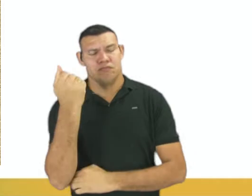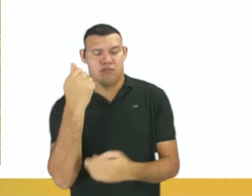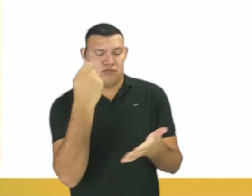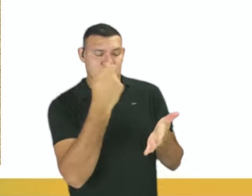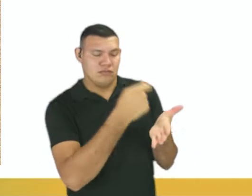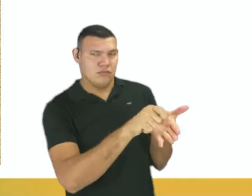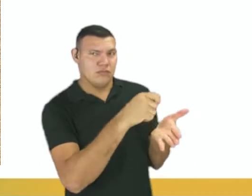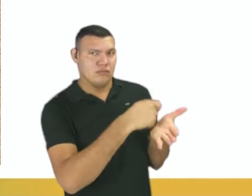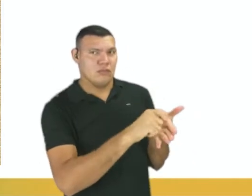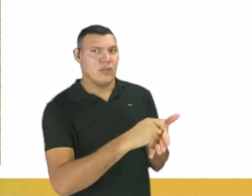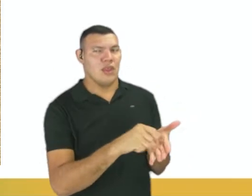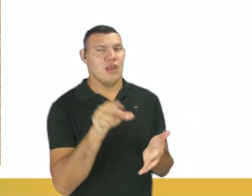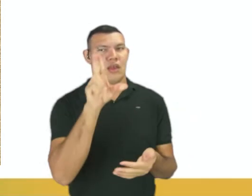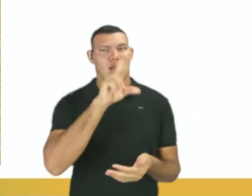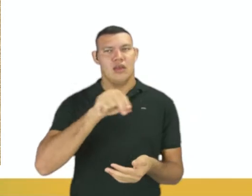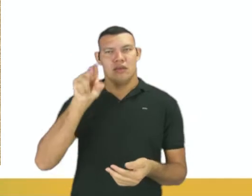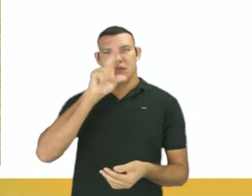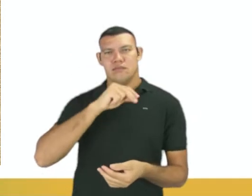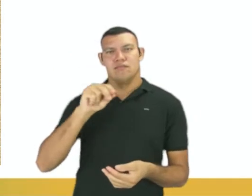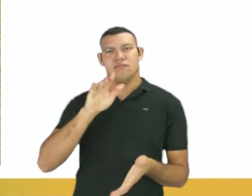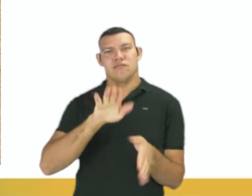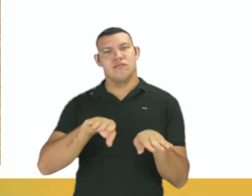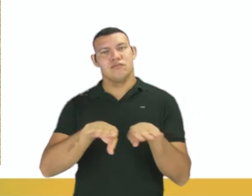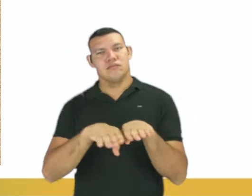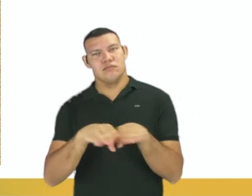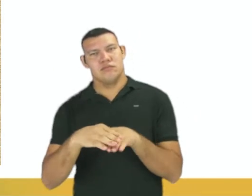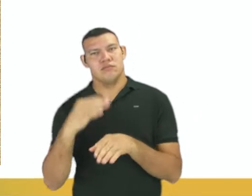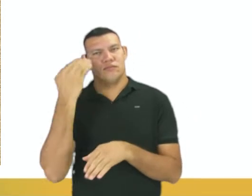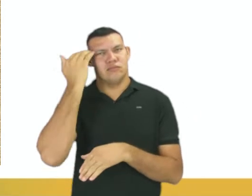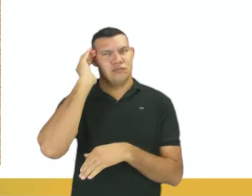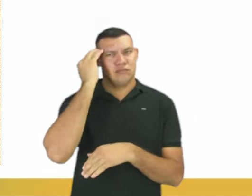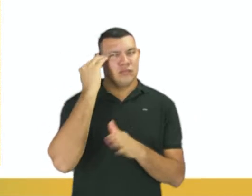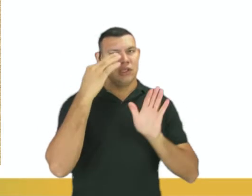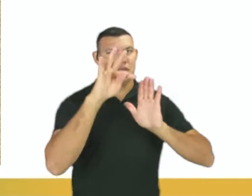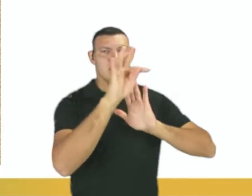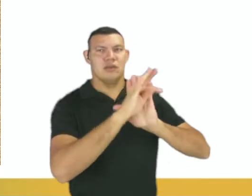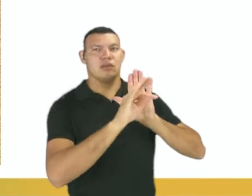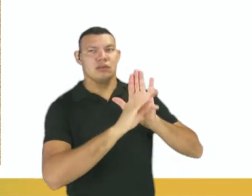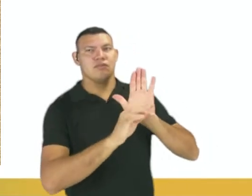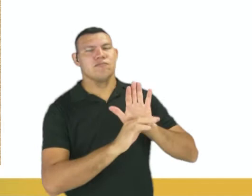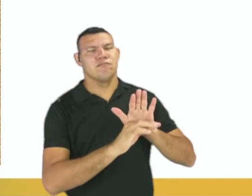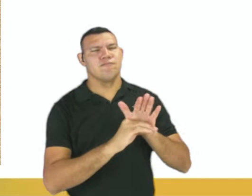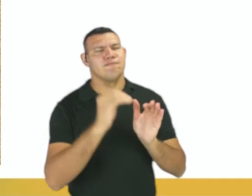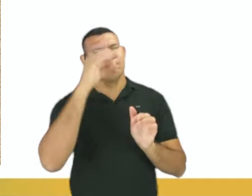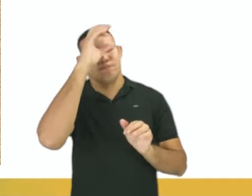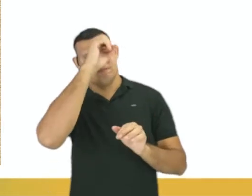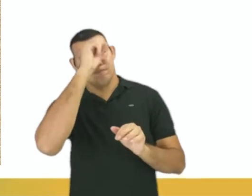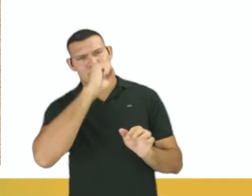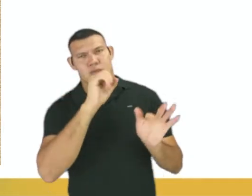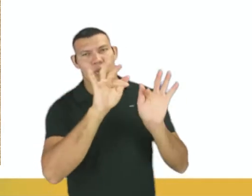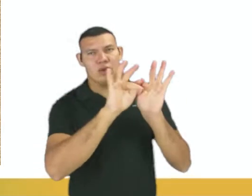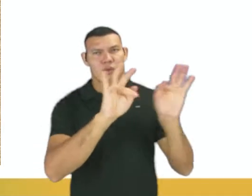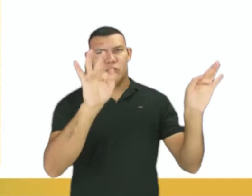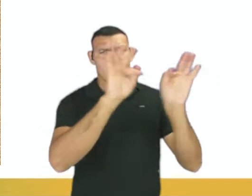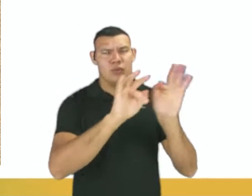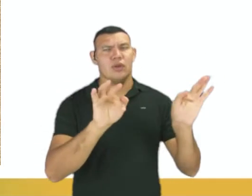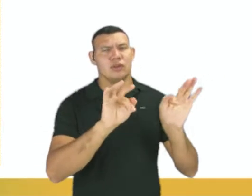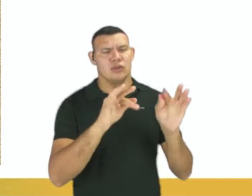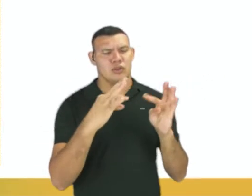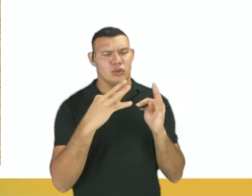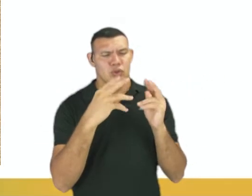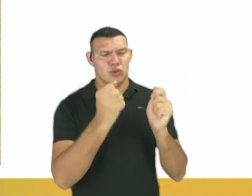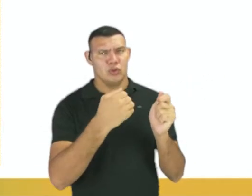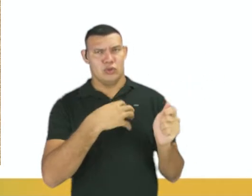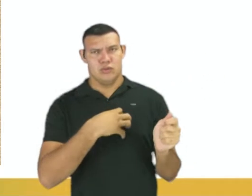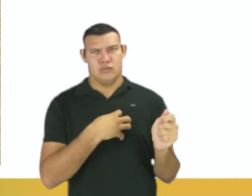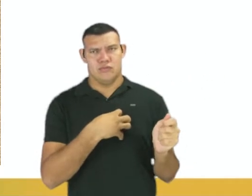Nossa escrita fala e interpretação textual aprender o que é uma frase é o enunciado com sentido completo